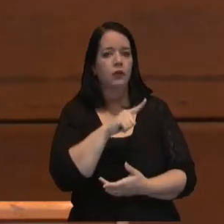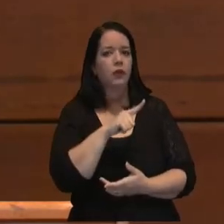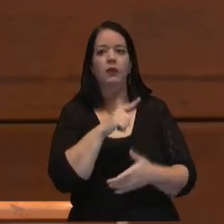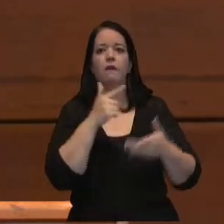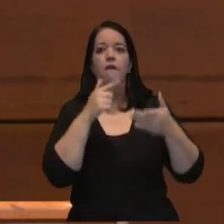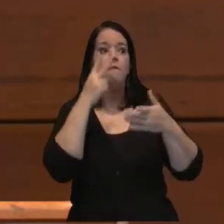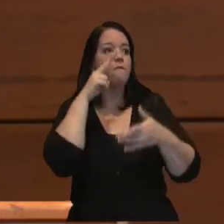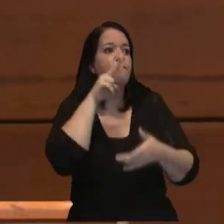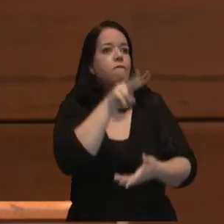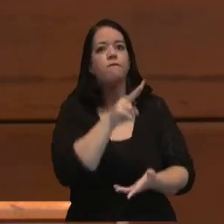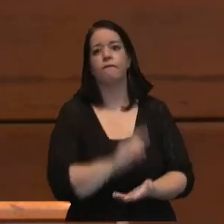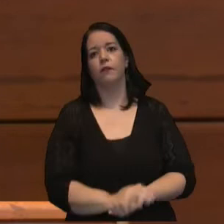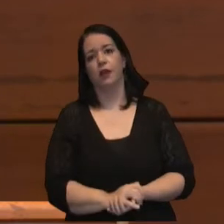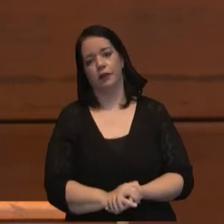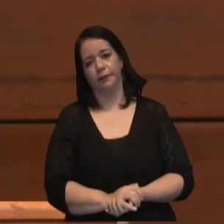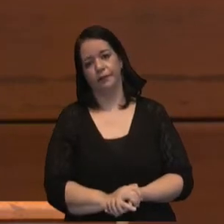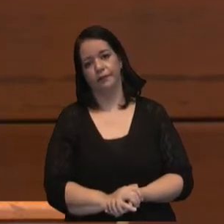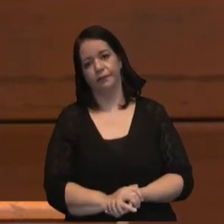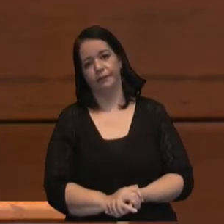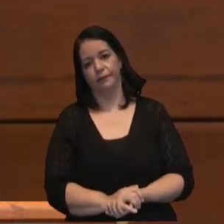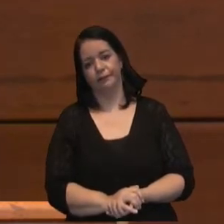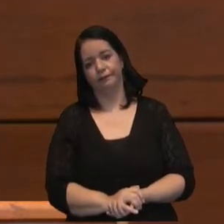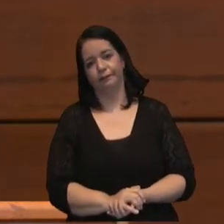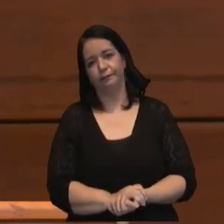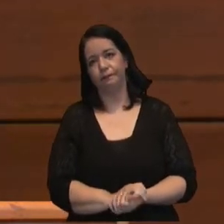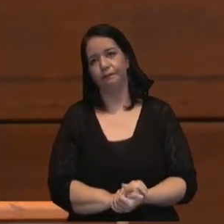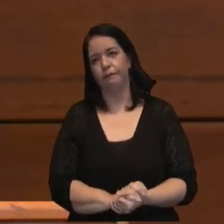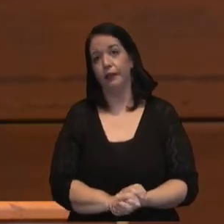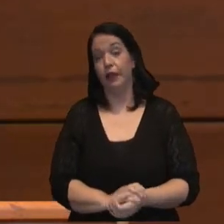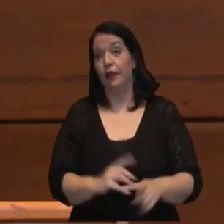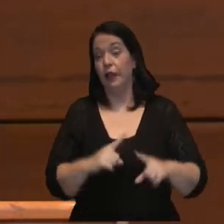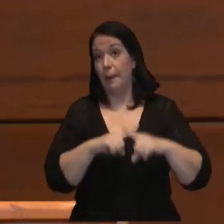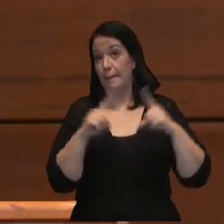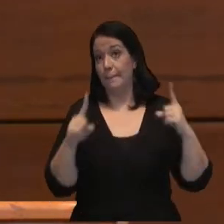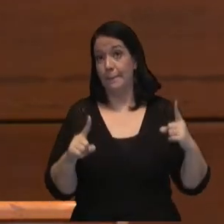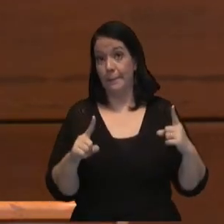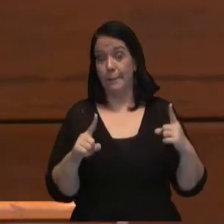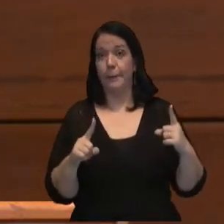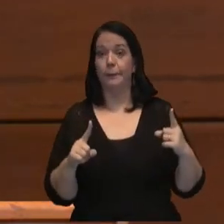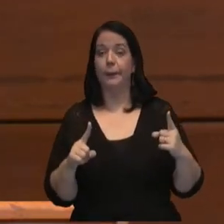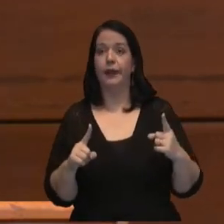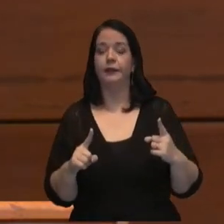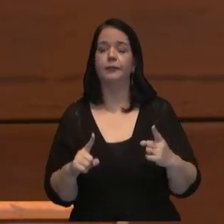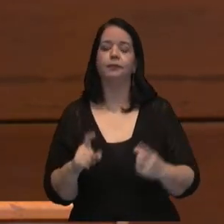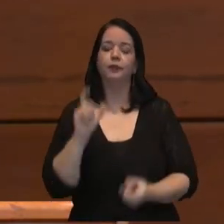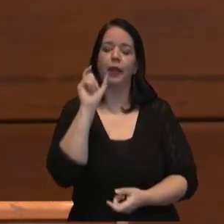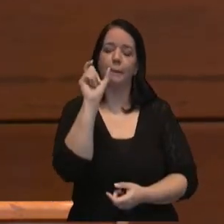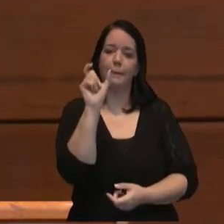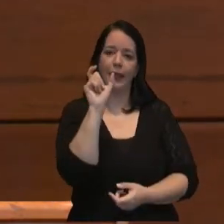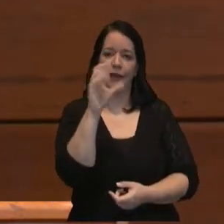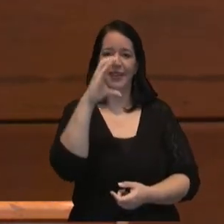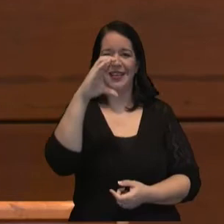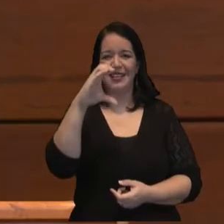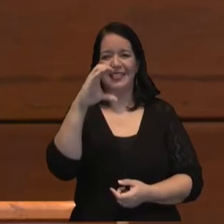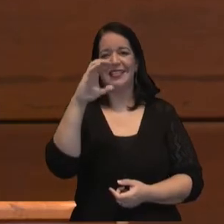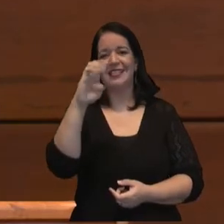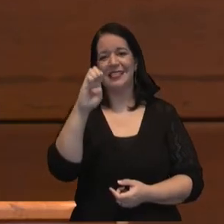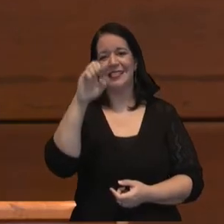entender aqui que esta cegueira, a palavra cegueira no original, no hebraico,